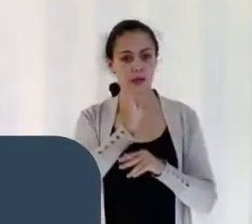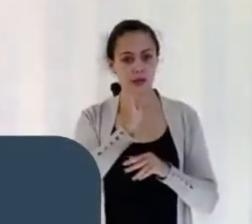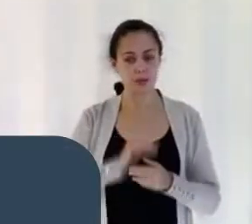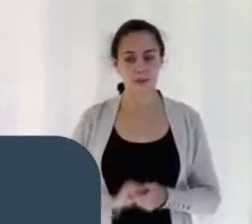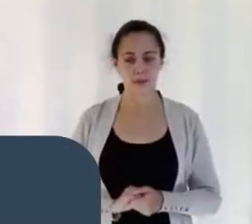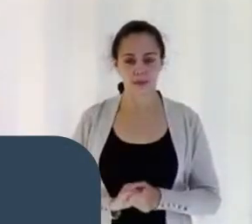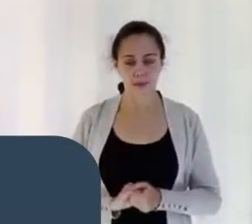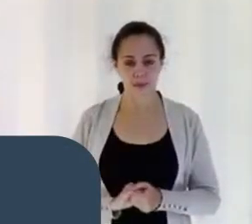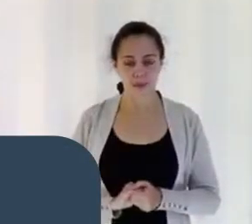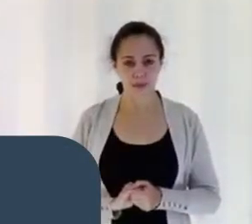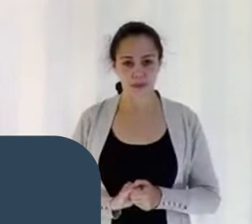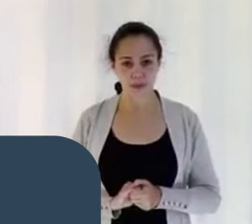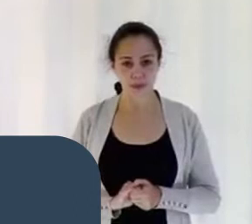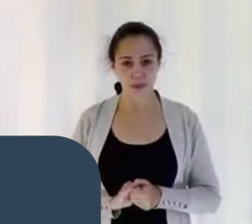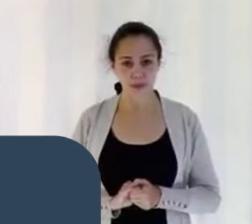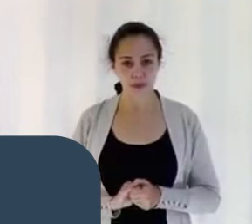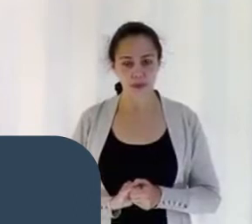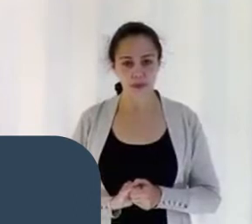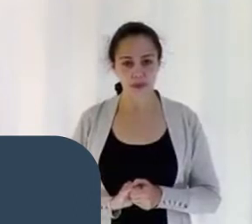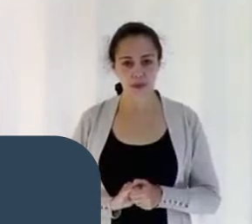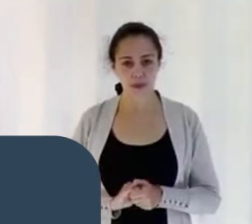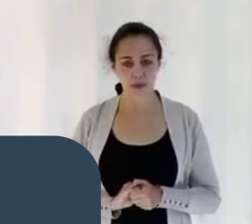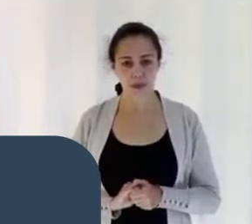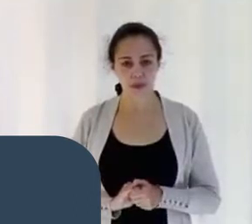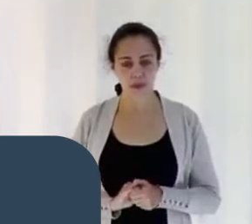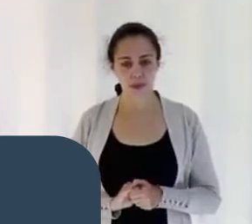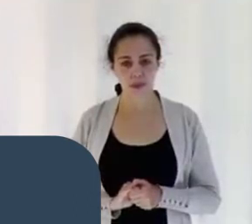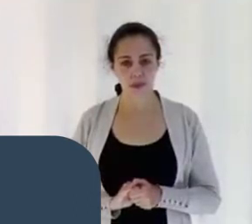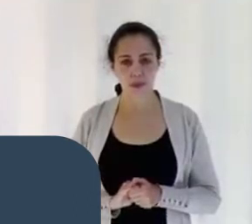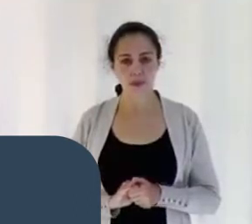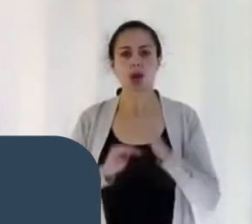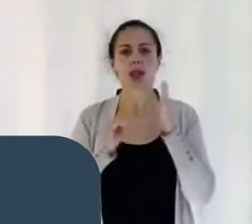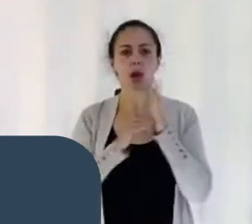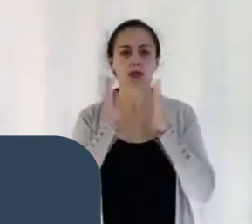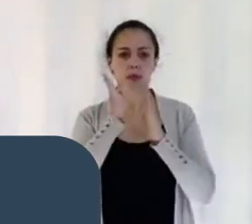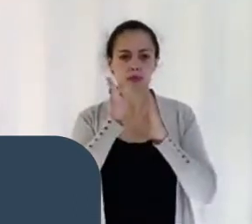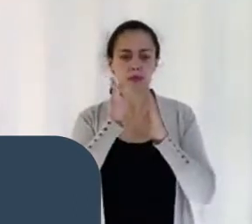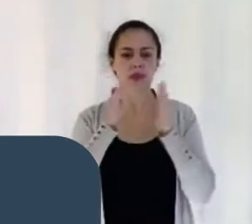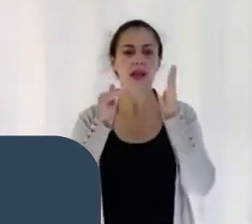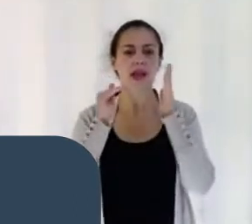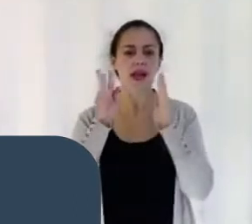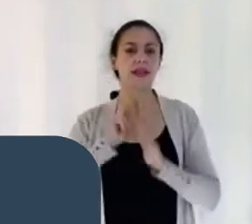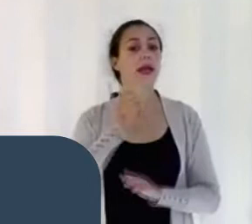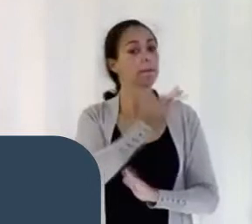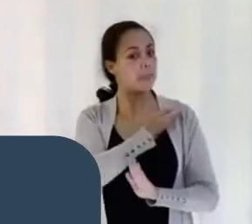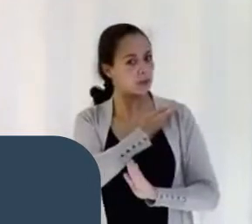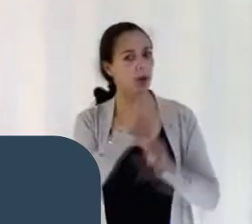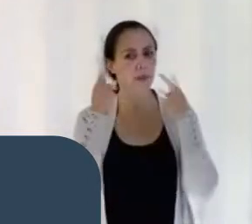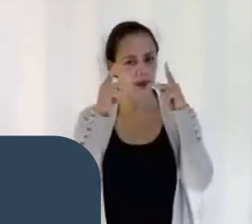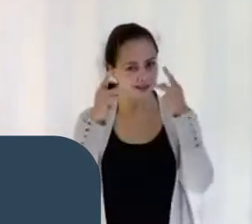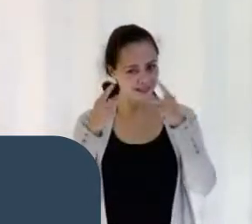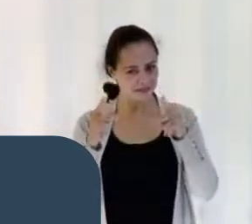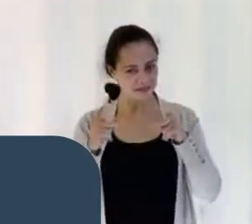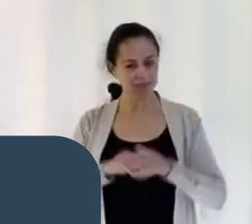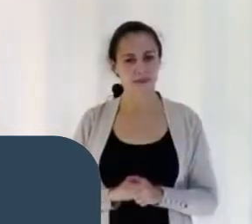traremos aqui na carta aos Hebreus. Mas eu quero começar de uma maneira diferente. Eu vou fazer um